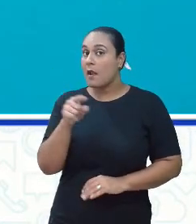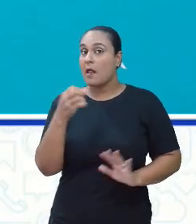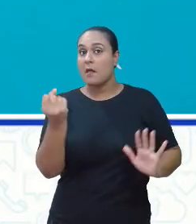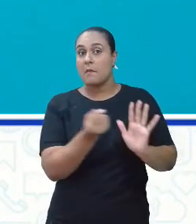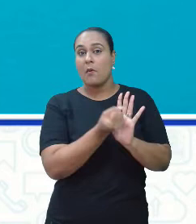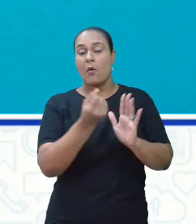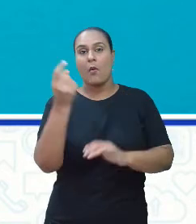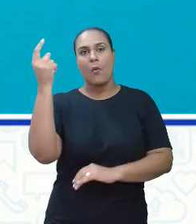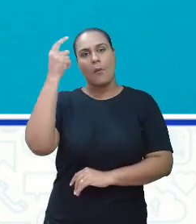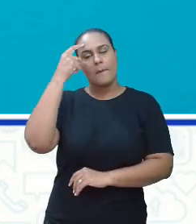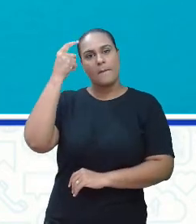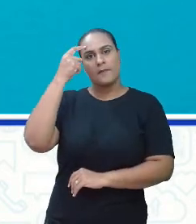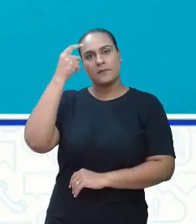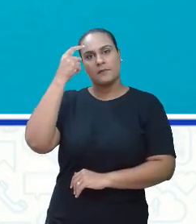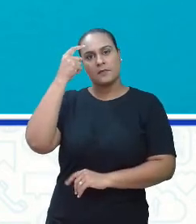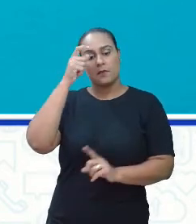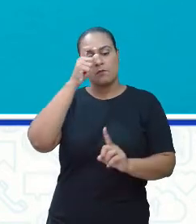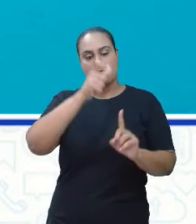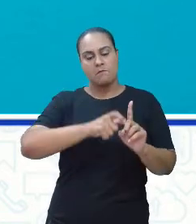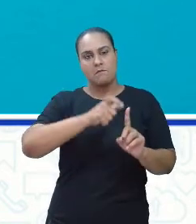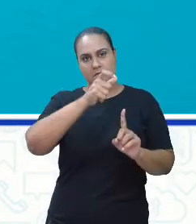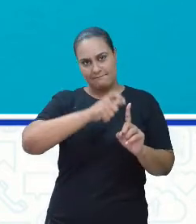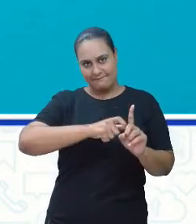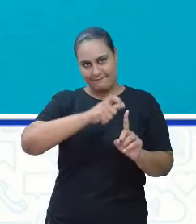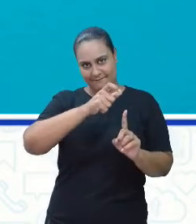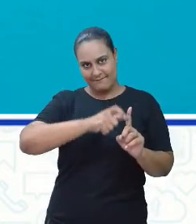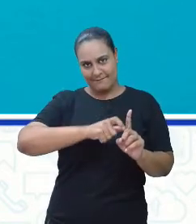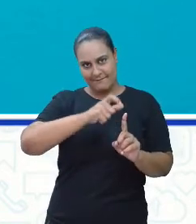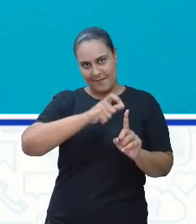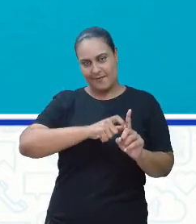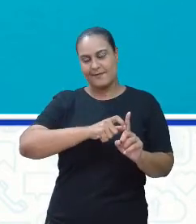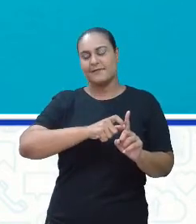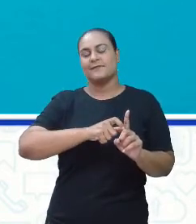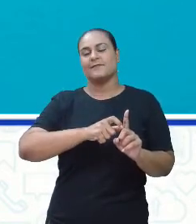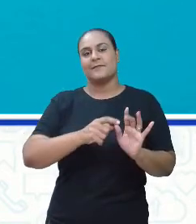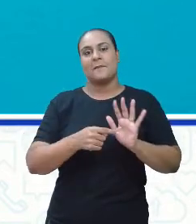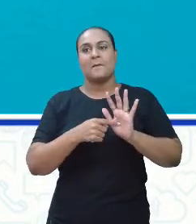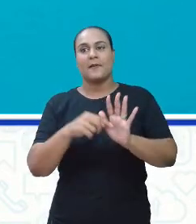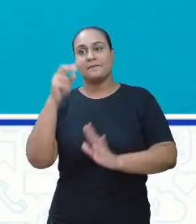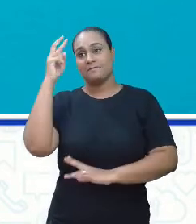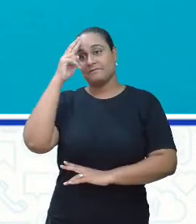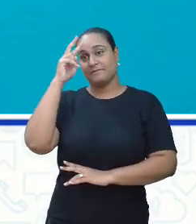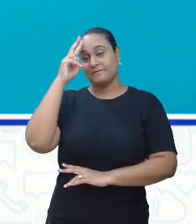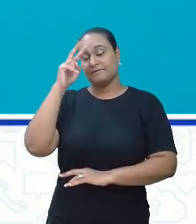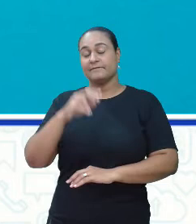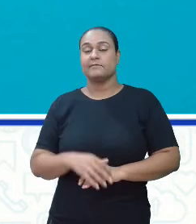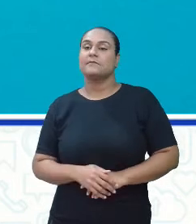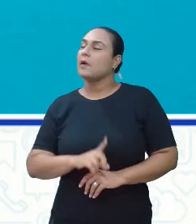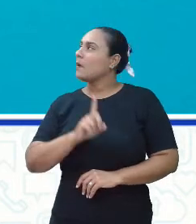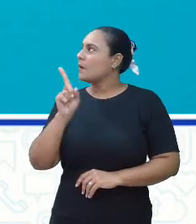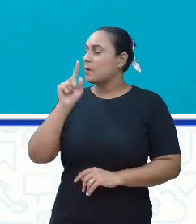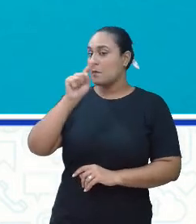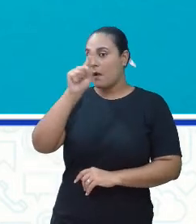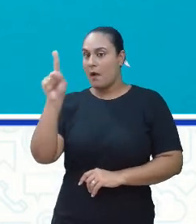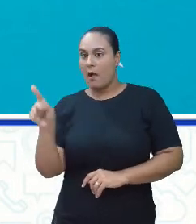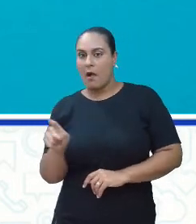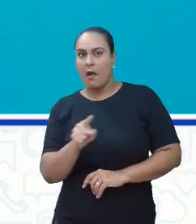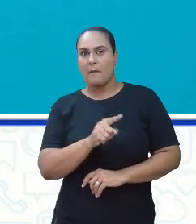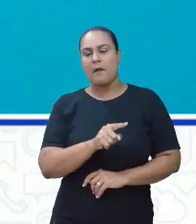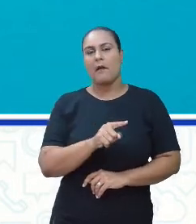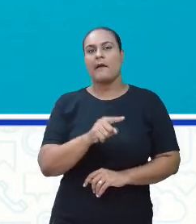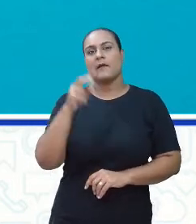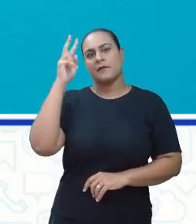os pensamentos dos personagens, não é? Então, os balões, tanto na história em